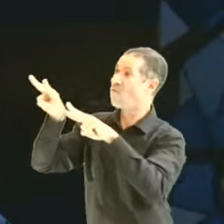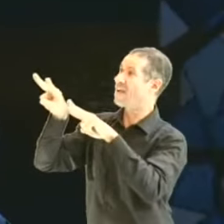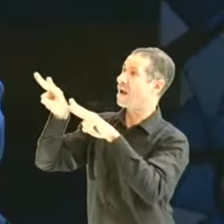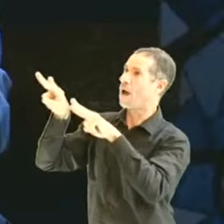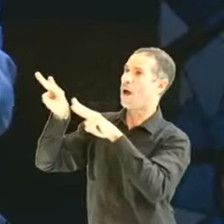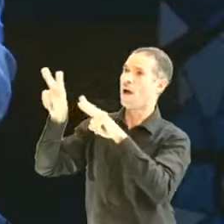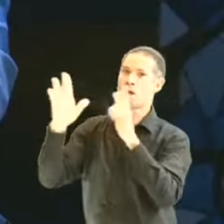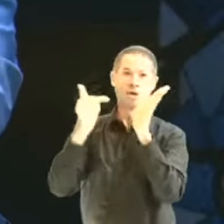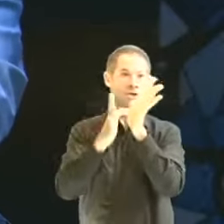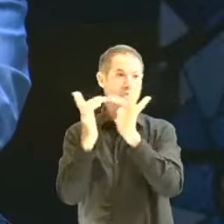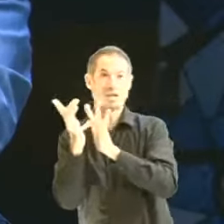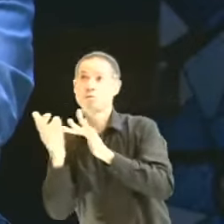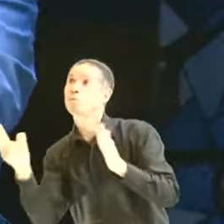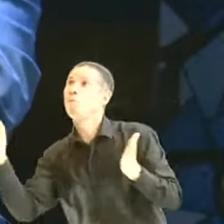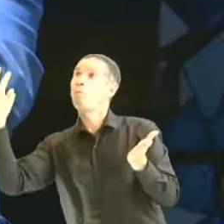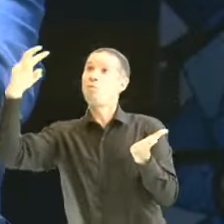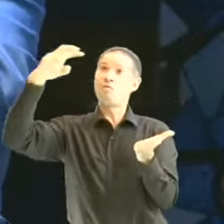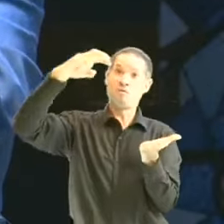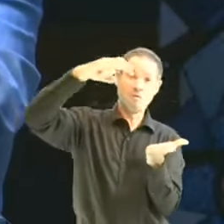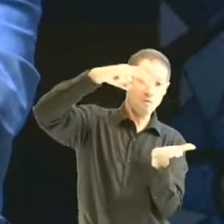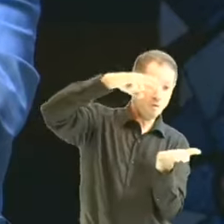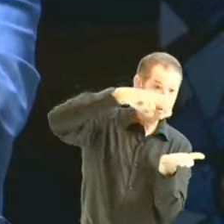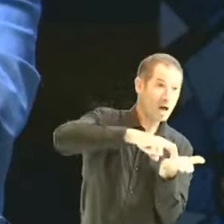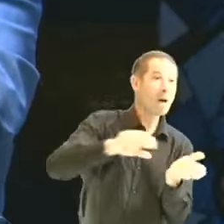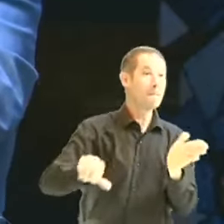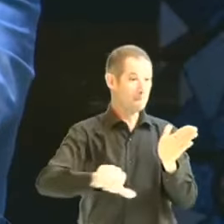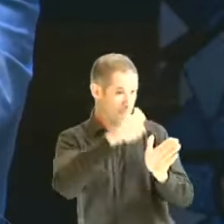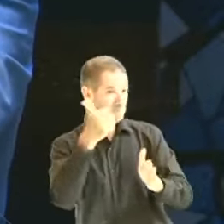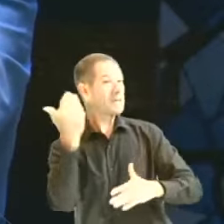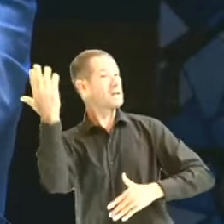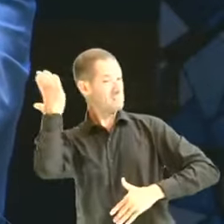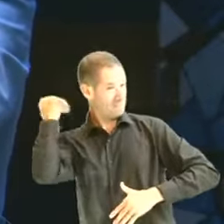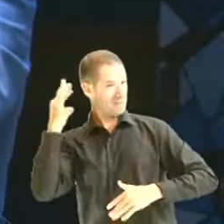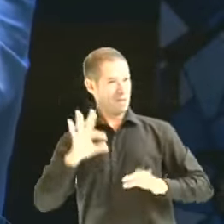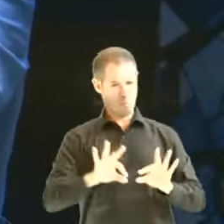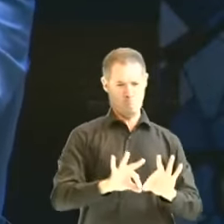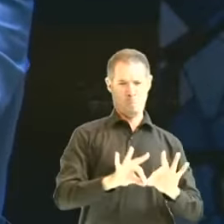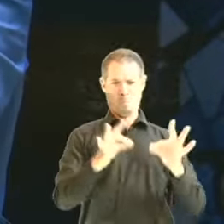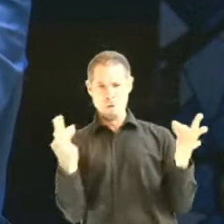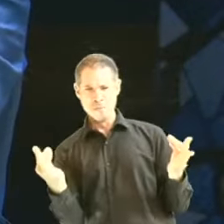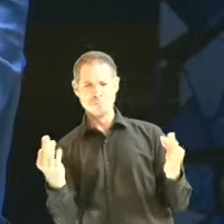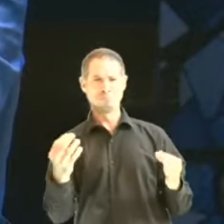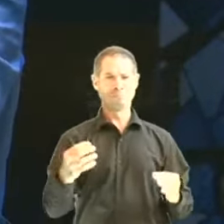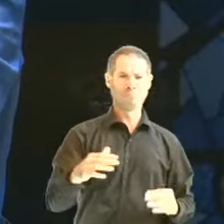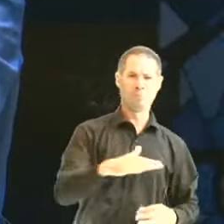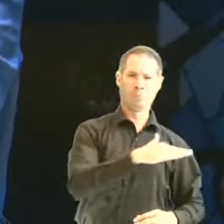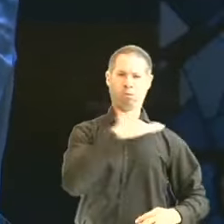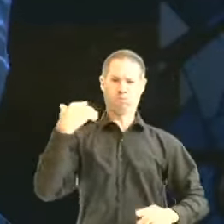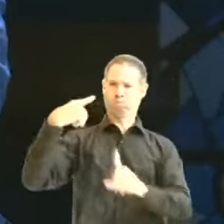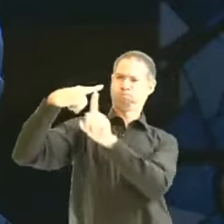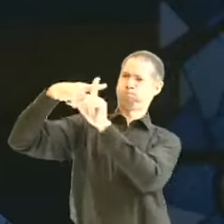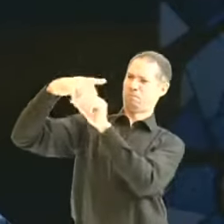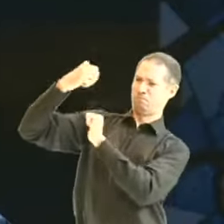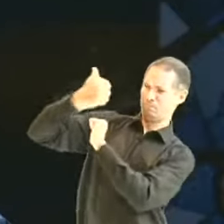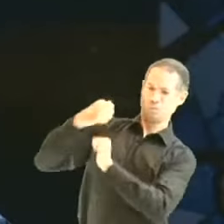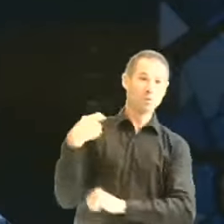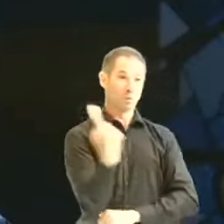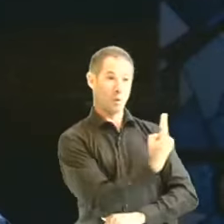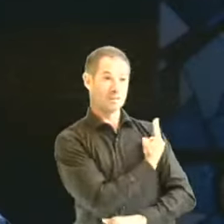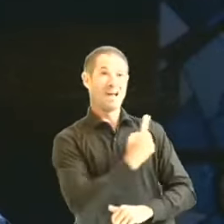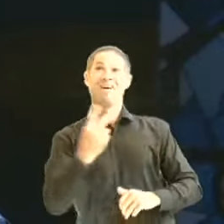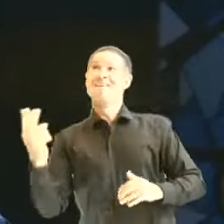quando Jesus voltar, porque ele veio a primeira vez em humildade, morreu na cruz por nós, mas ele